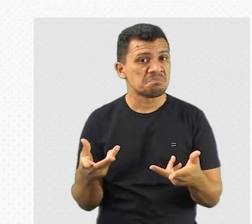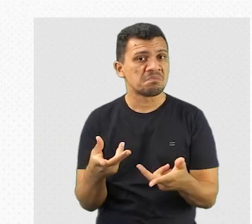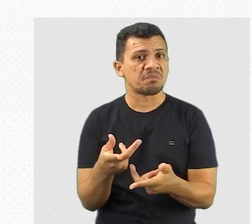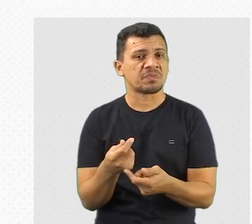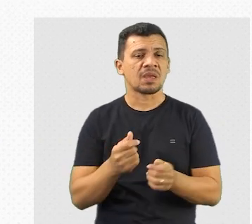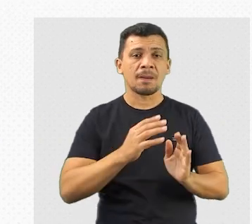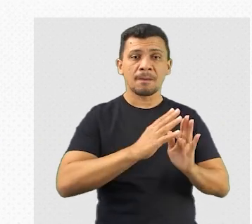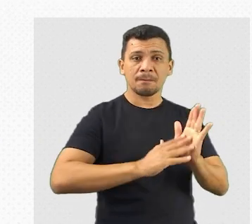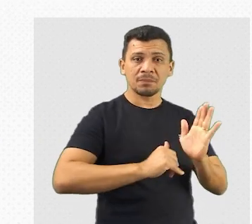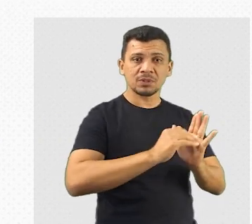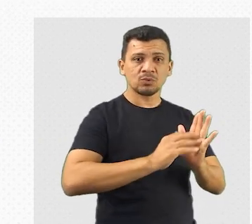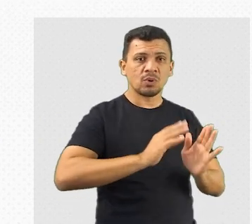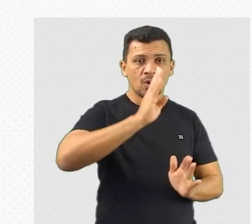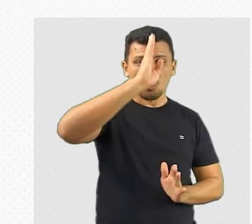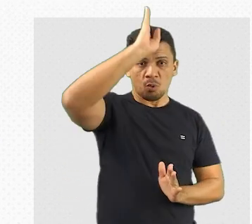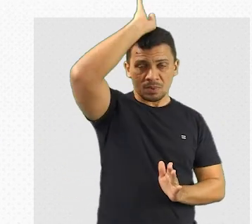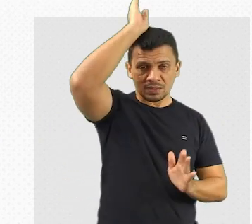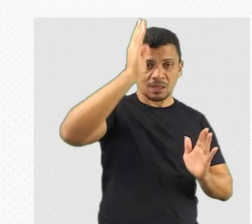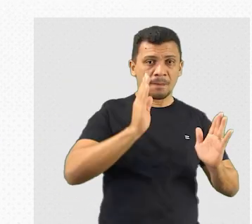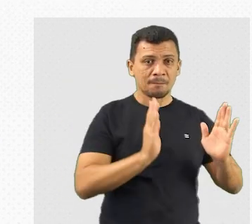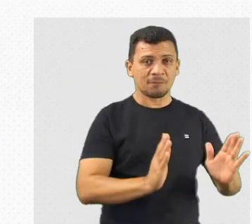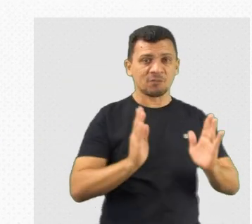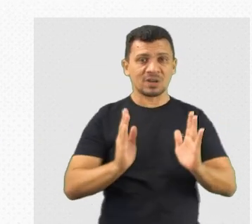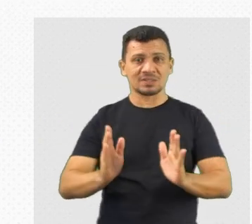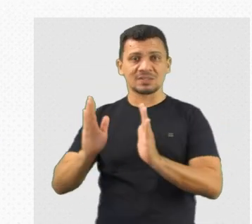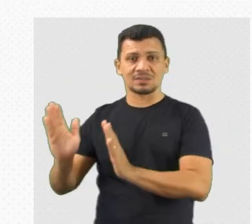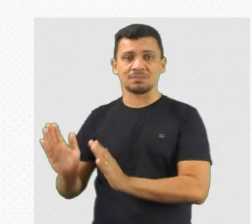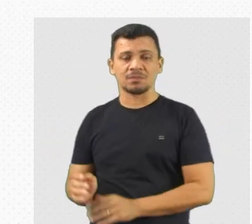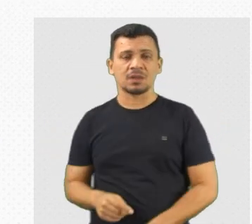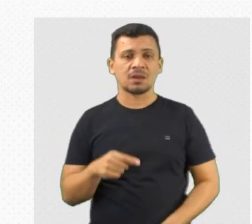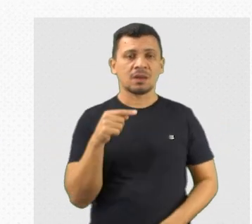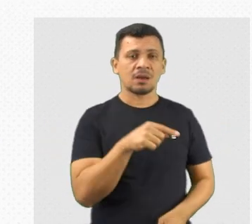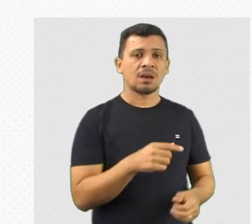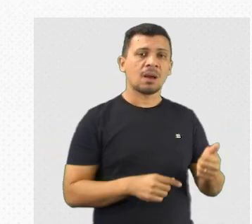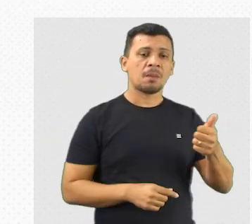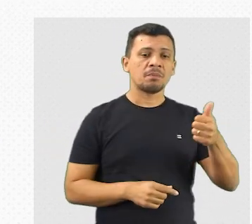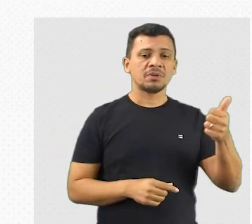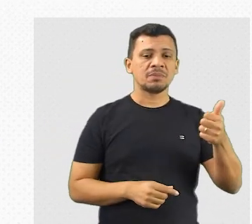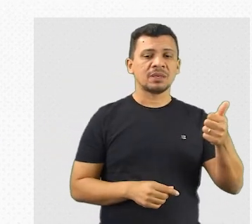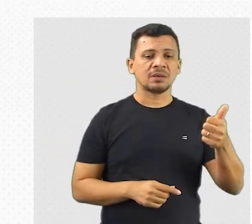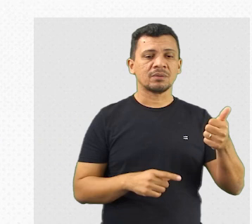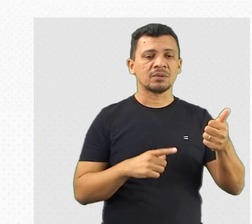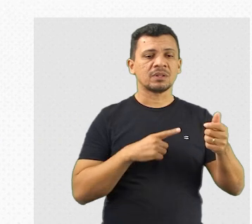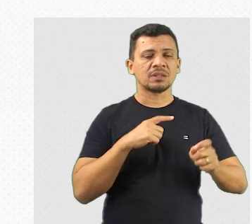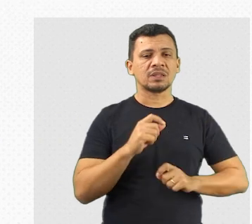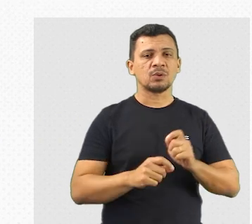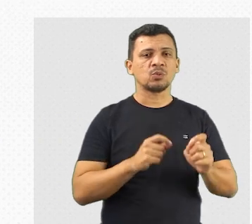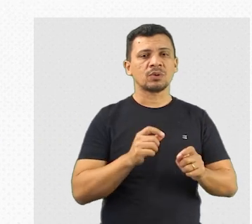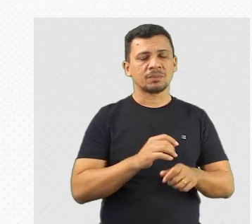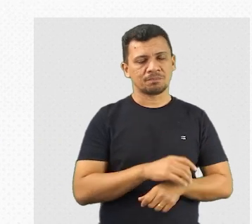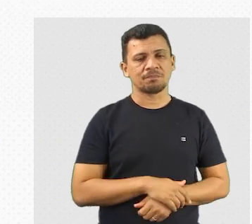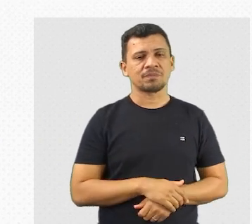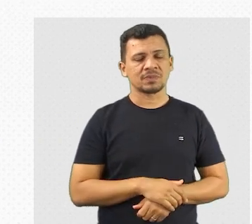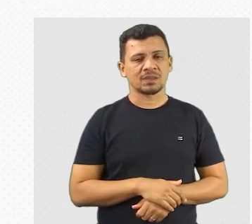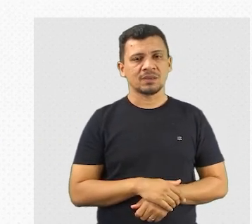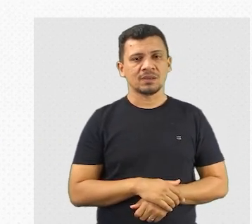pintura romana passa por fases. A primeira é a fase que a gente chama de cantaria ou incrustação. São